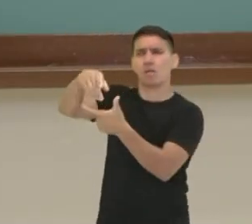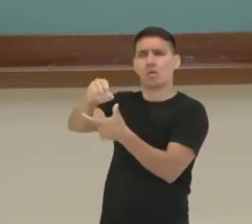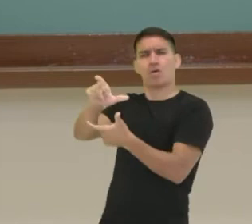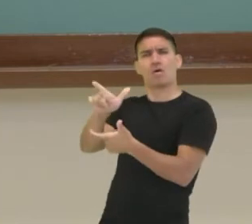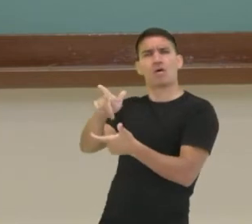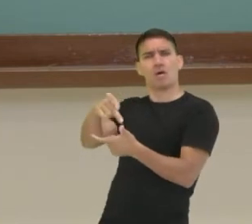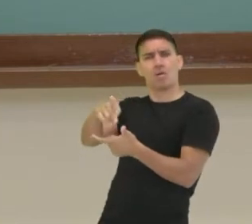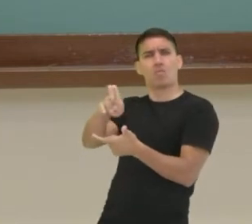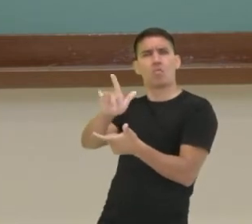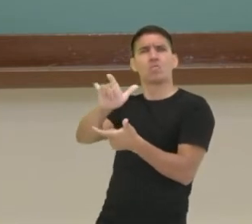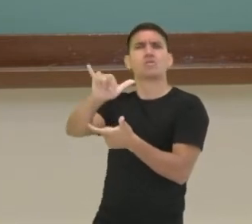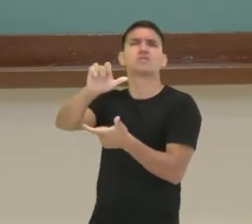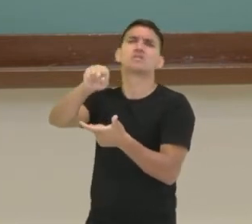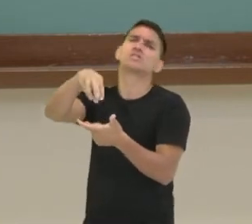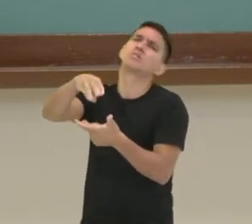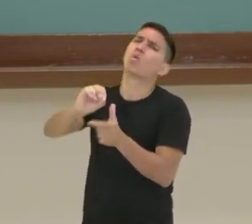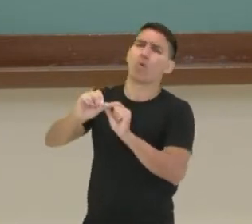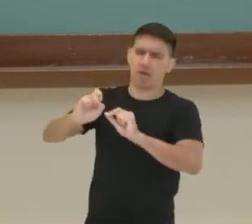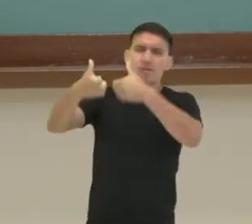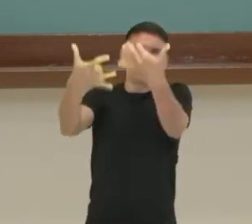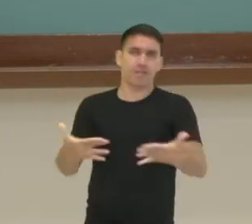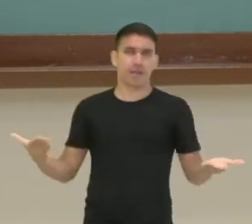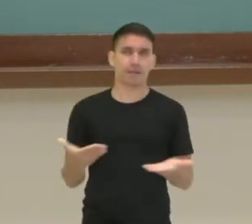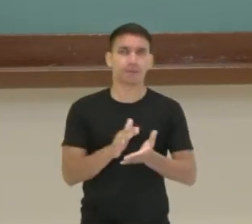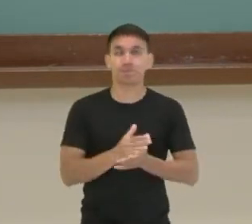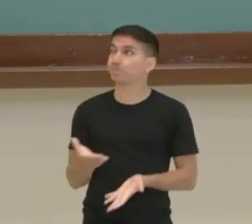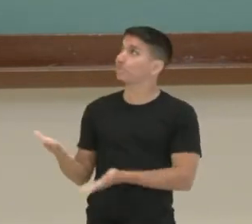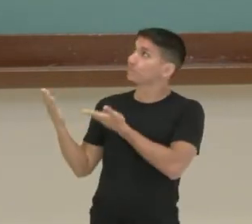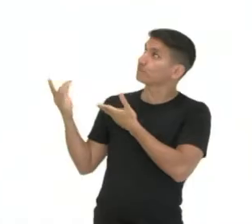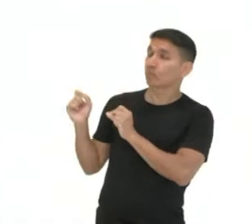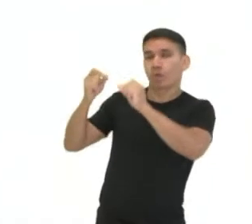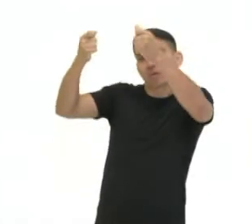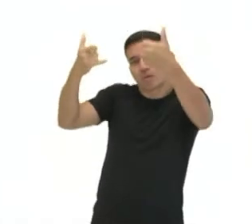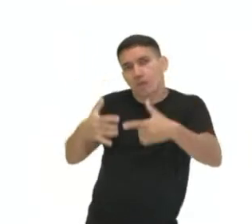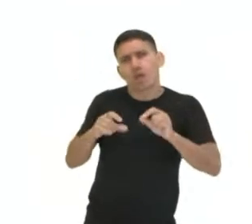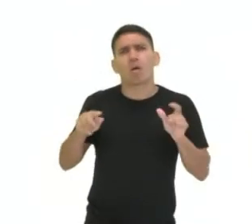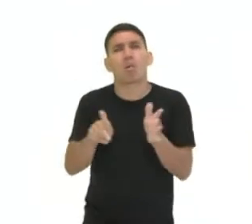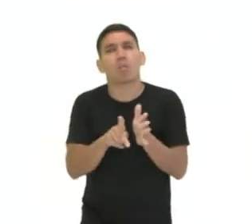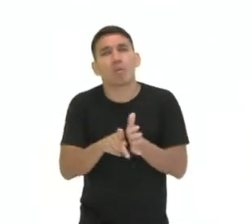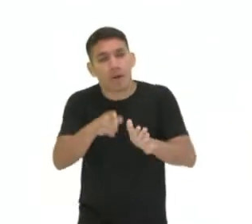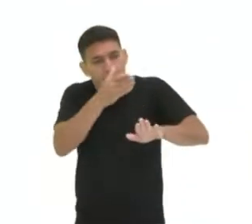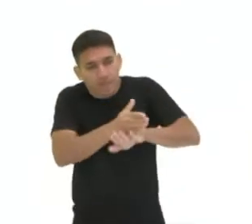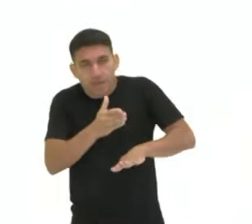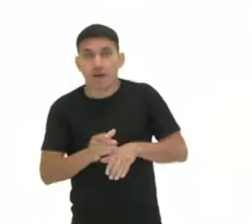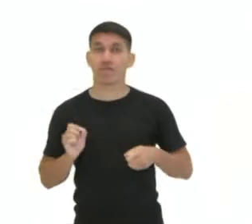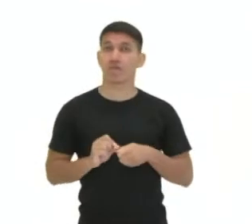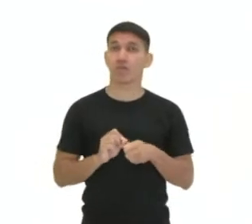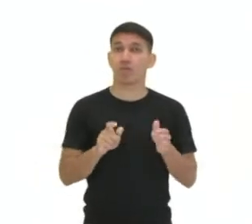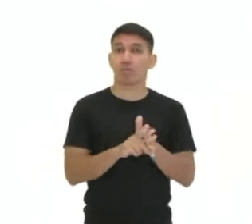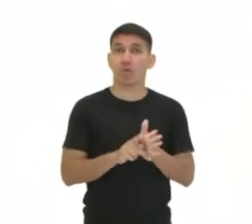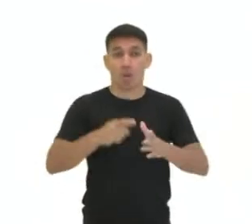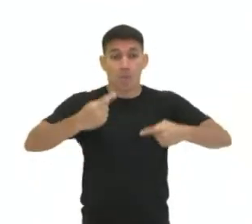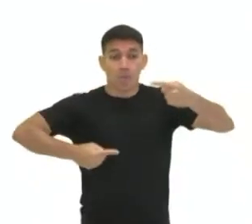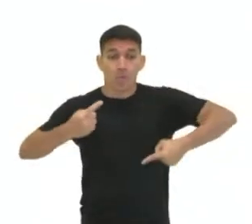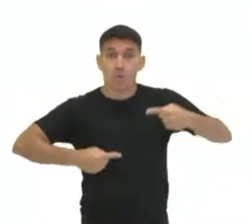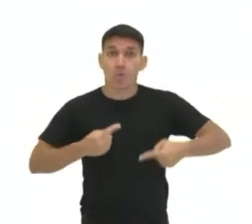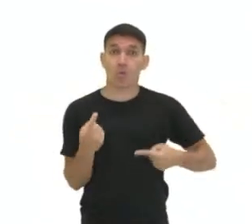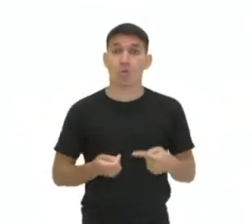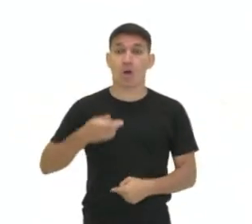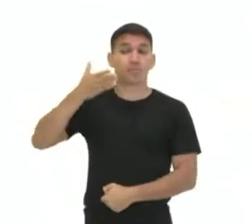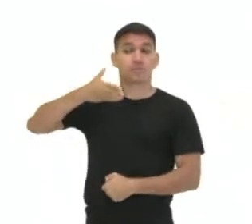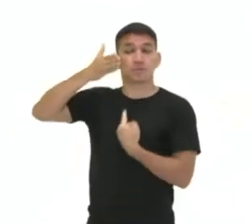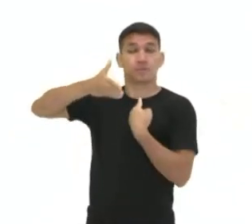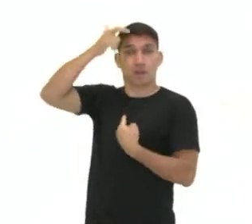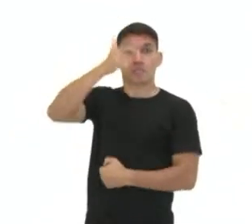populismo? Bom, eu explico para vocês, gente. Populismo é uma prática política na qual o governante faz uso do seu carisma